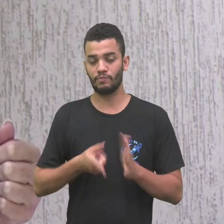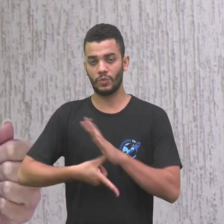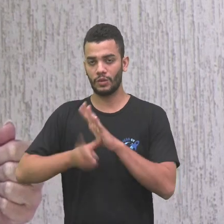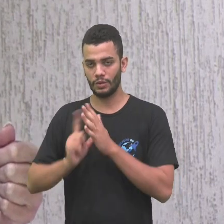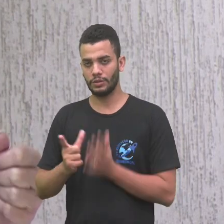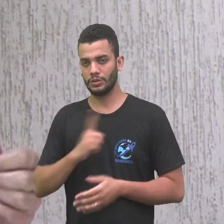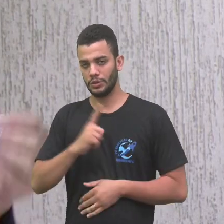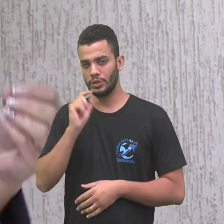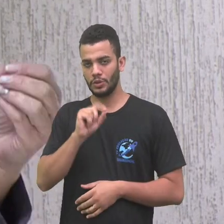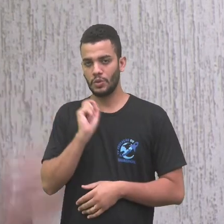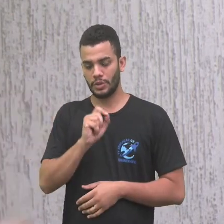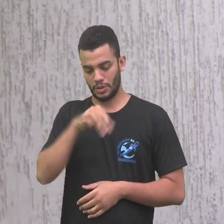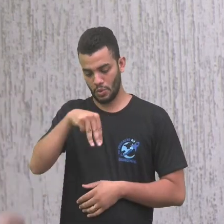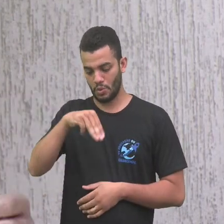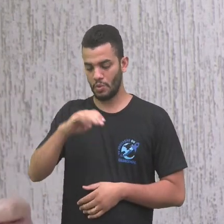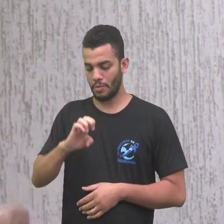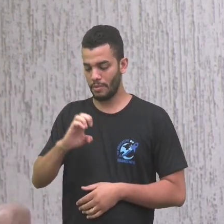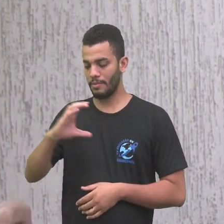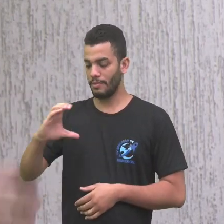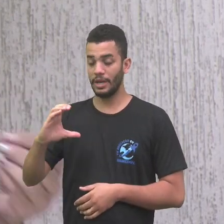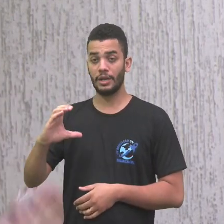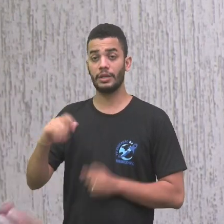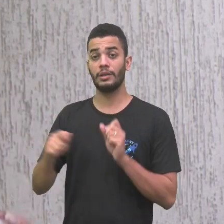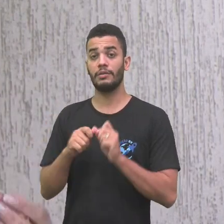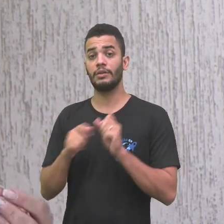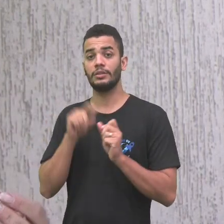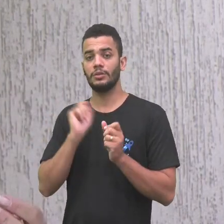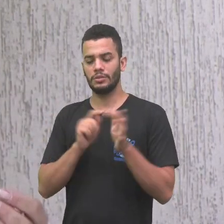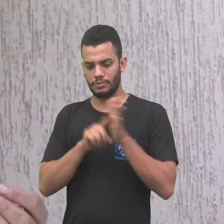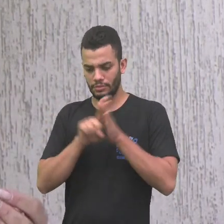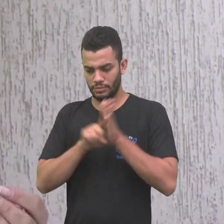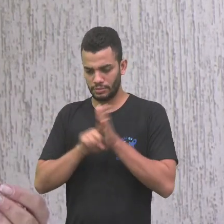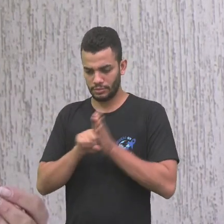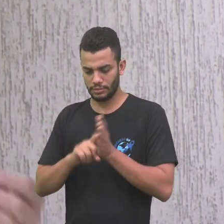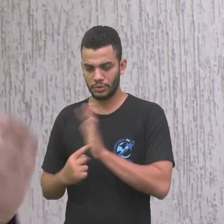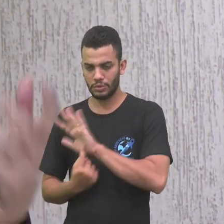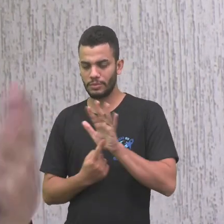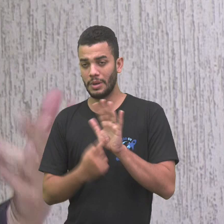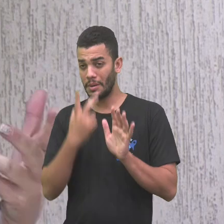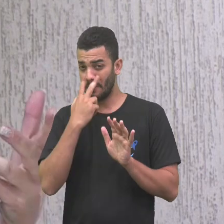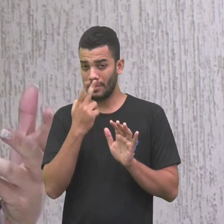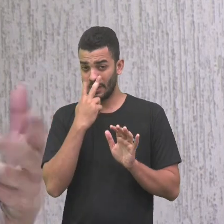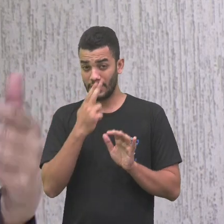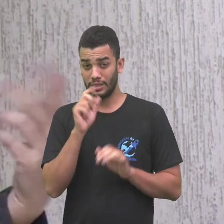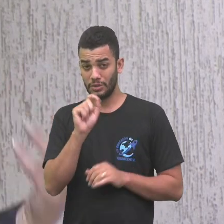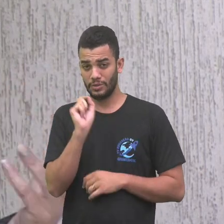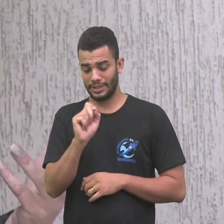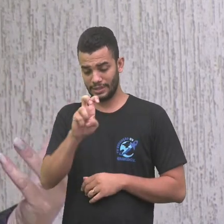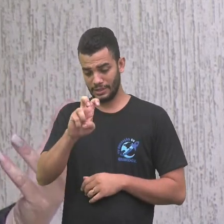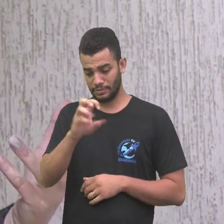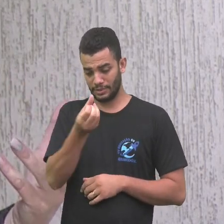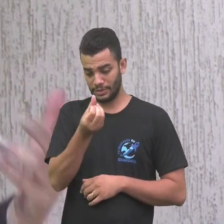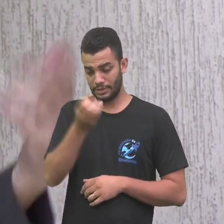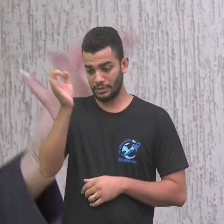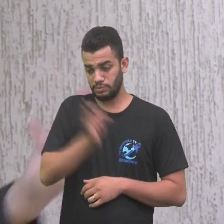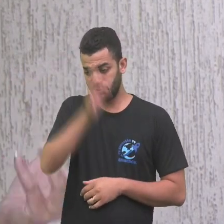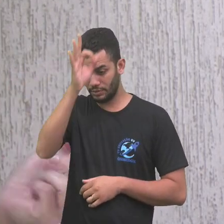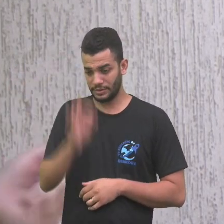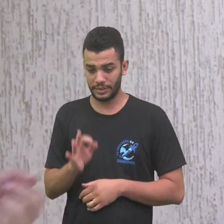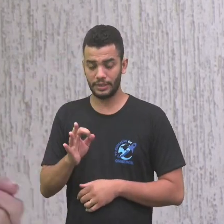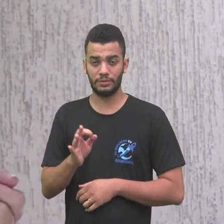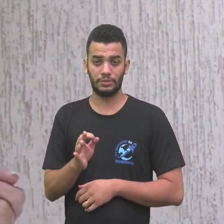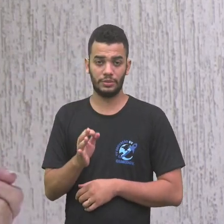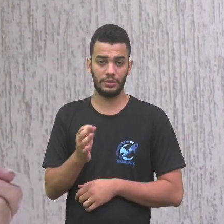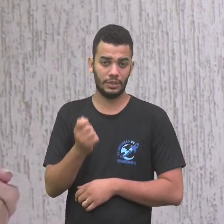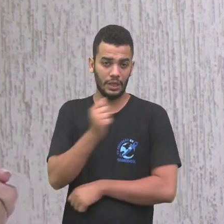uma pesquisa que 56% dos nossos alunos não estão alfabetizados na idade certa. Isso significa que a cada 10 alunos, 6 não